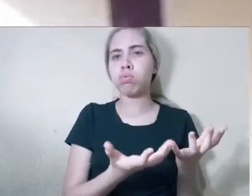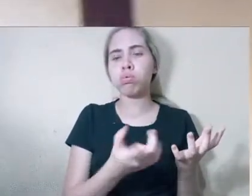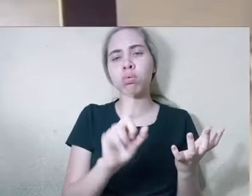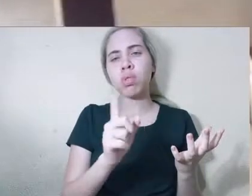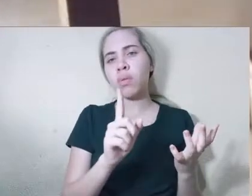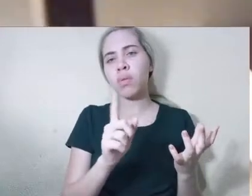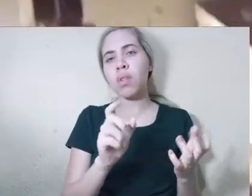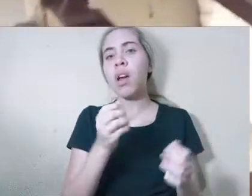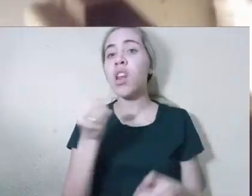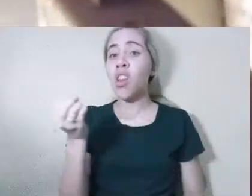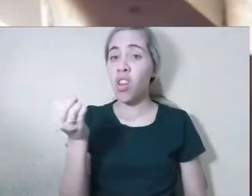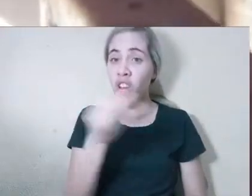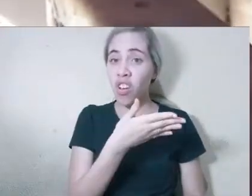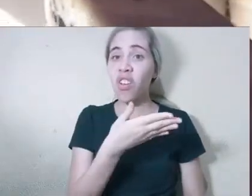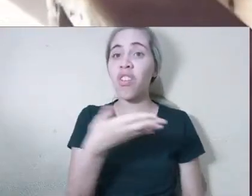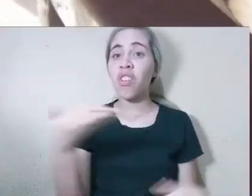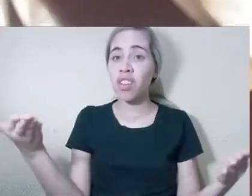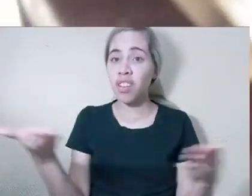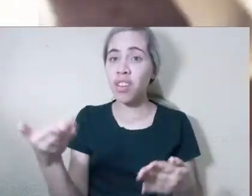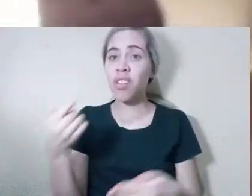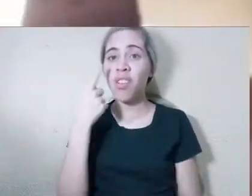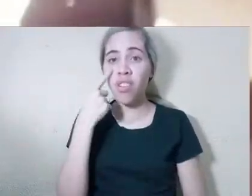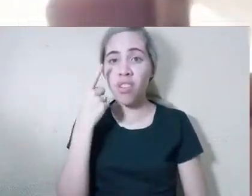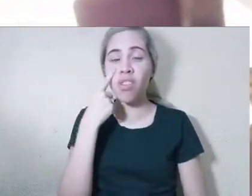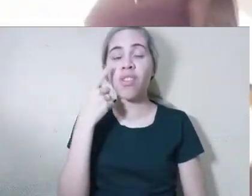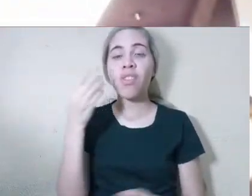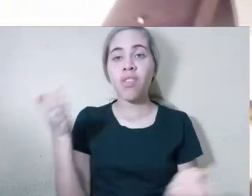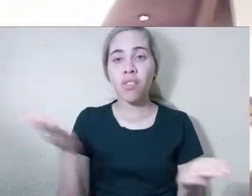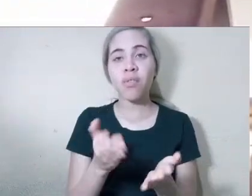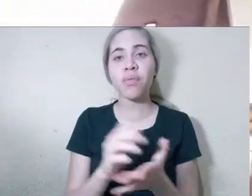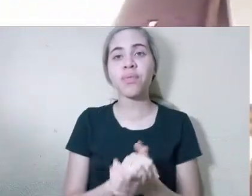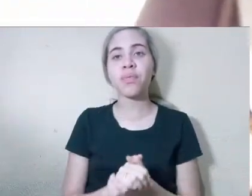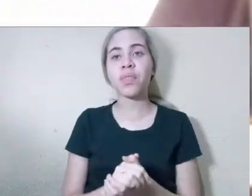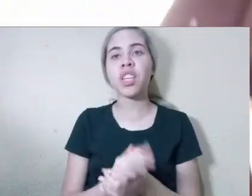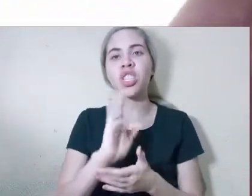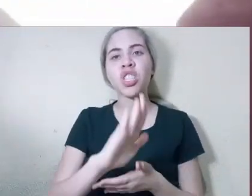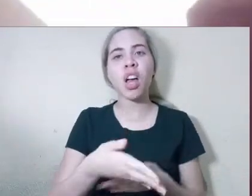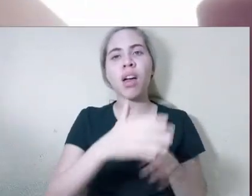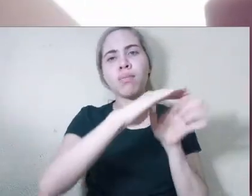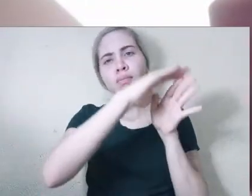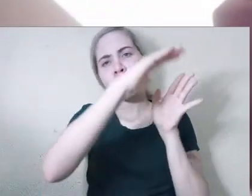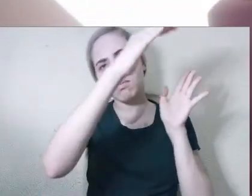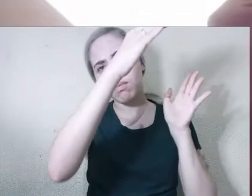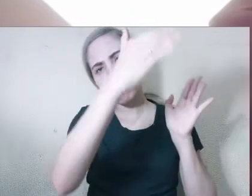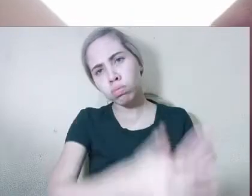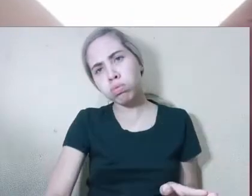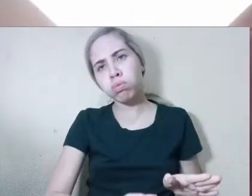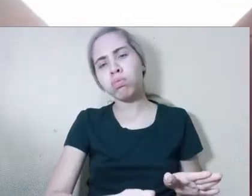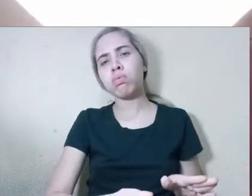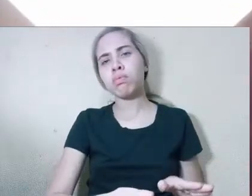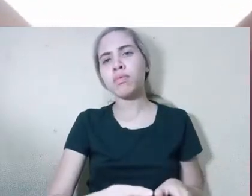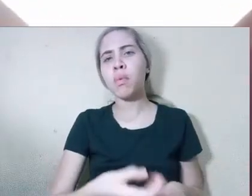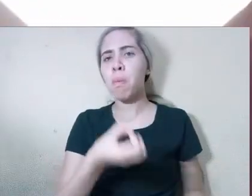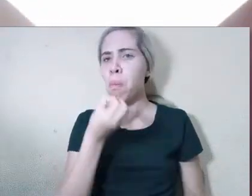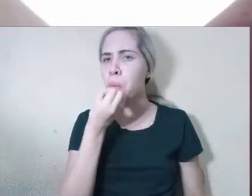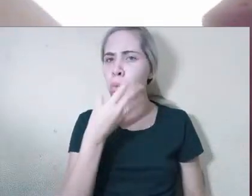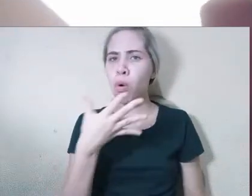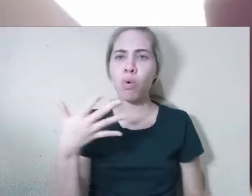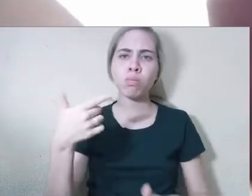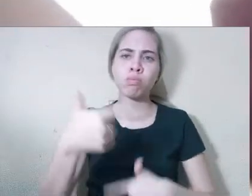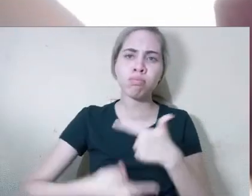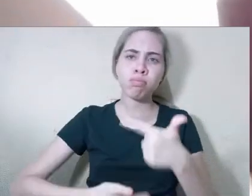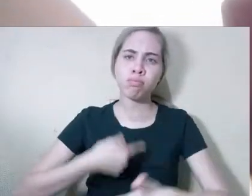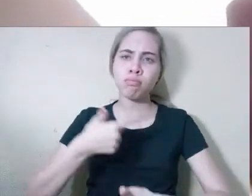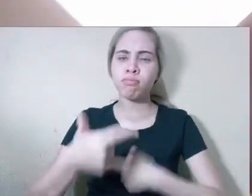novinha. Então, vocês podem ver, mas é já grandinha, né? Dá para fazer um belo